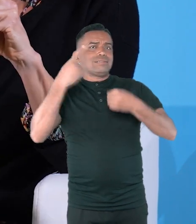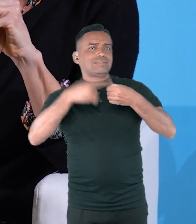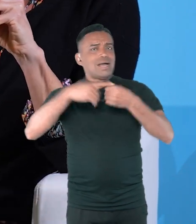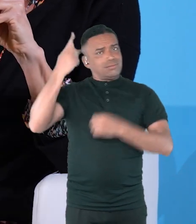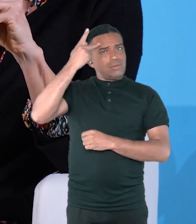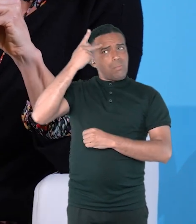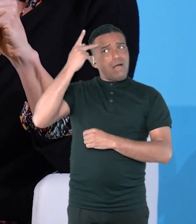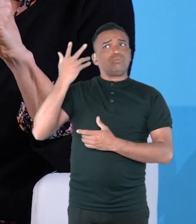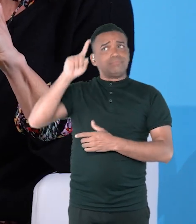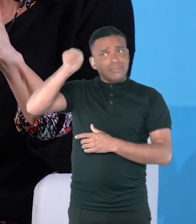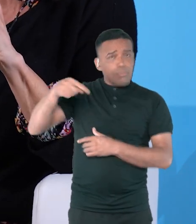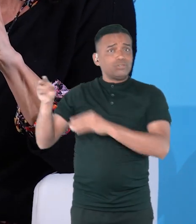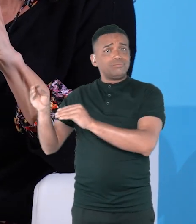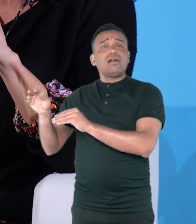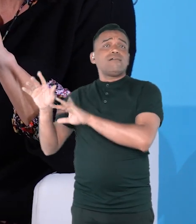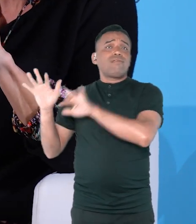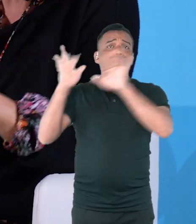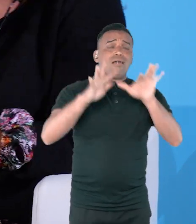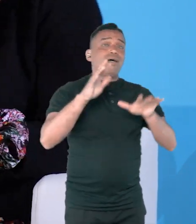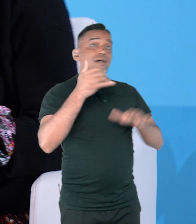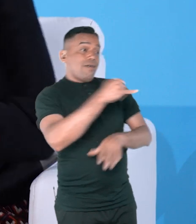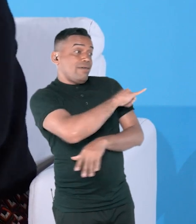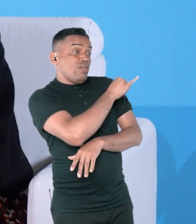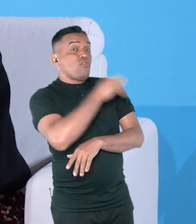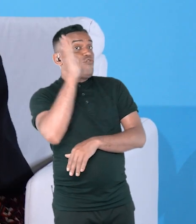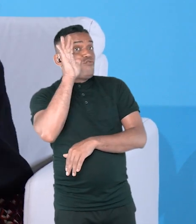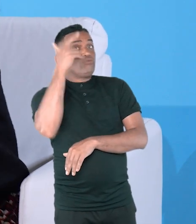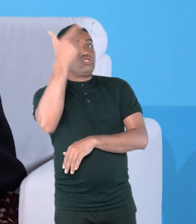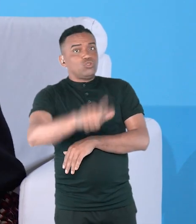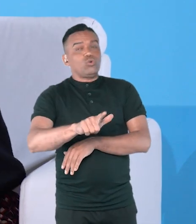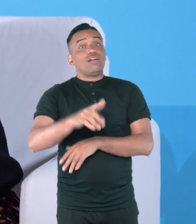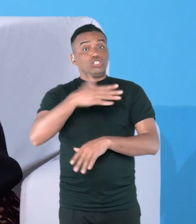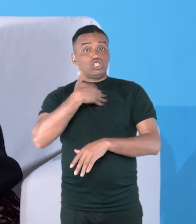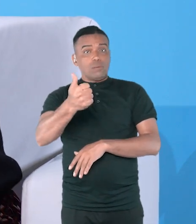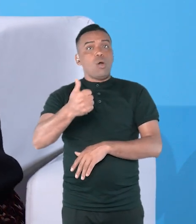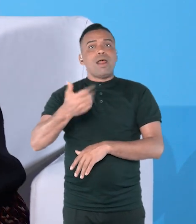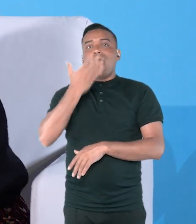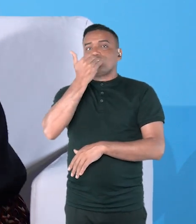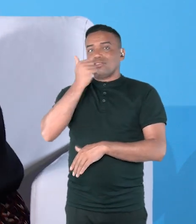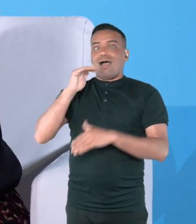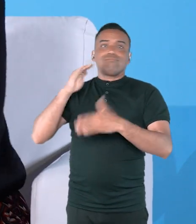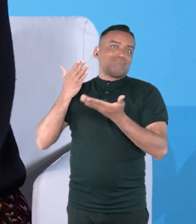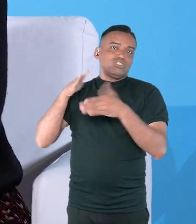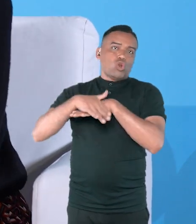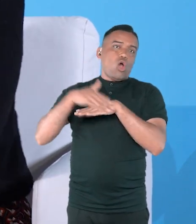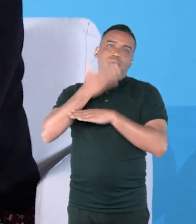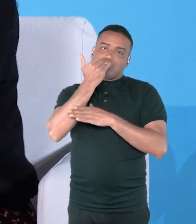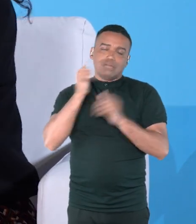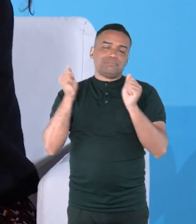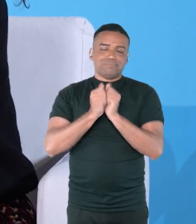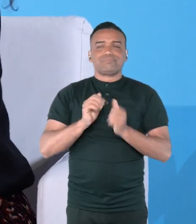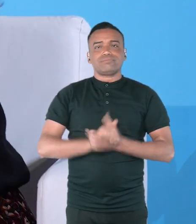São Paulo. Tempos depois, quando a gente foi para o Rio, ele foi de novo. Aí chamou a gente para jantar. Aí estavam lá,